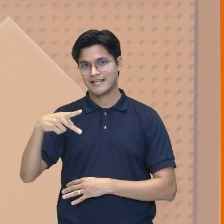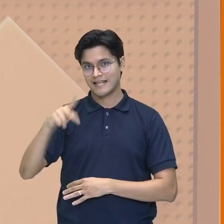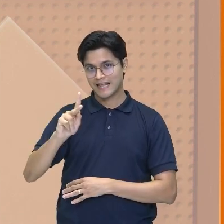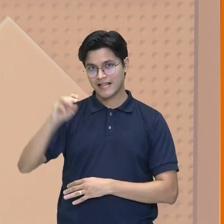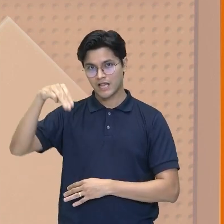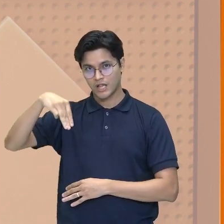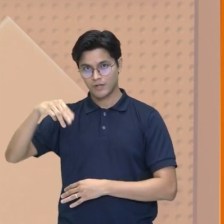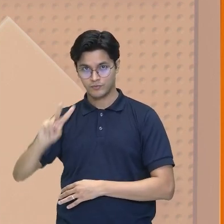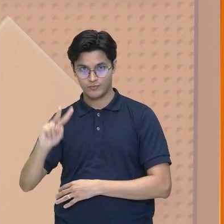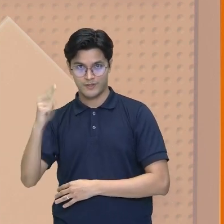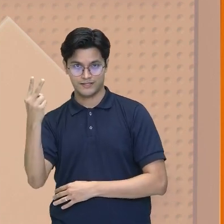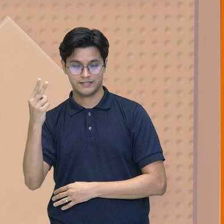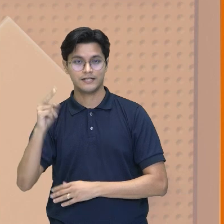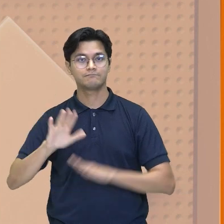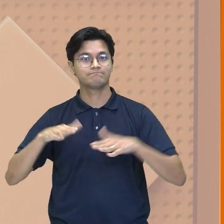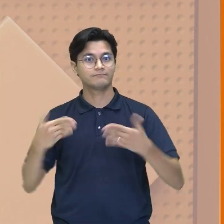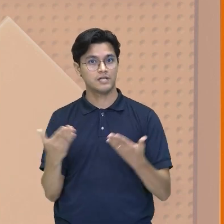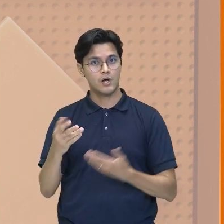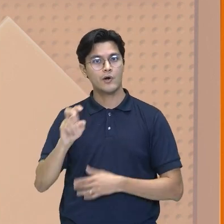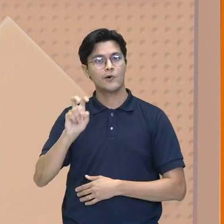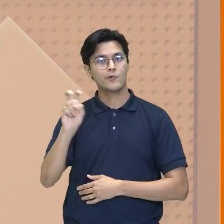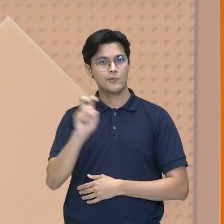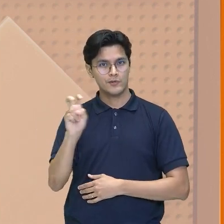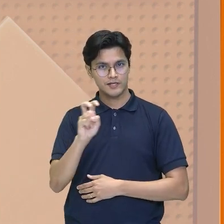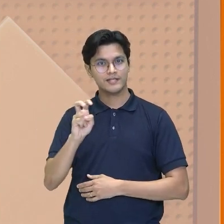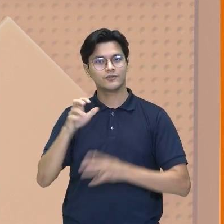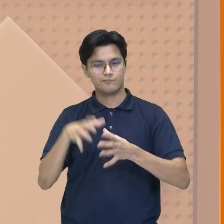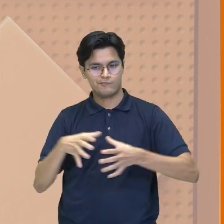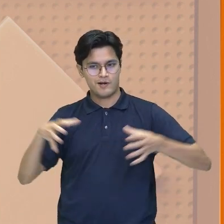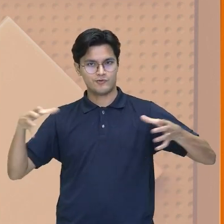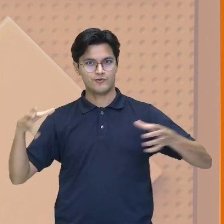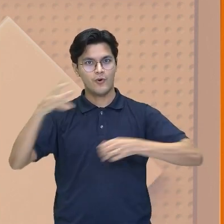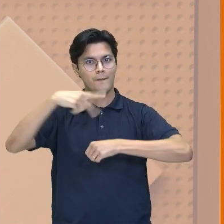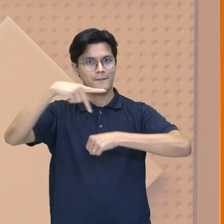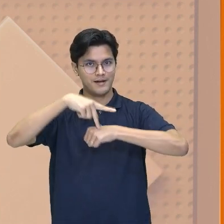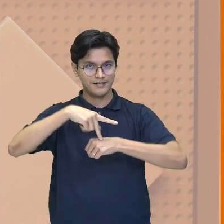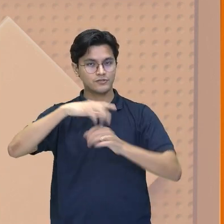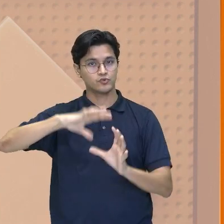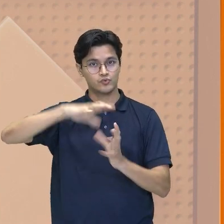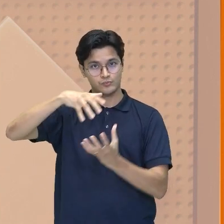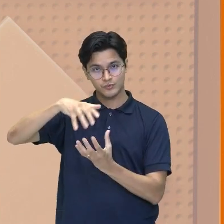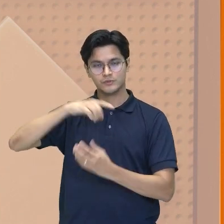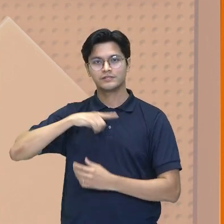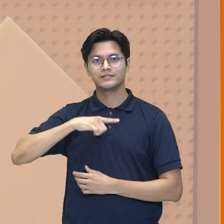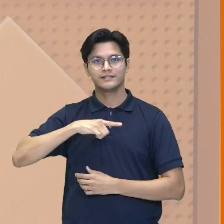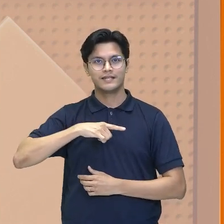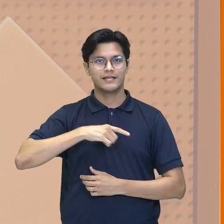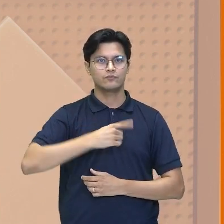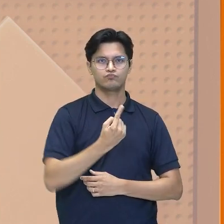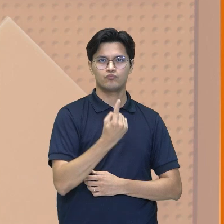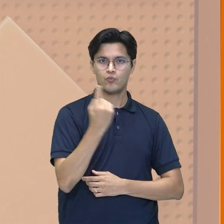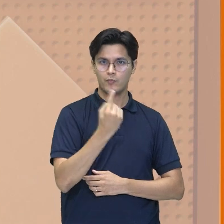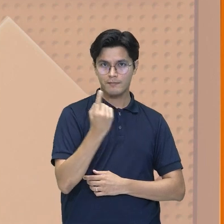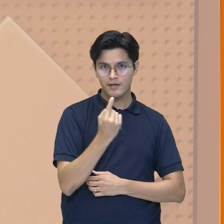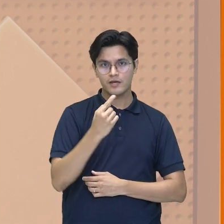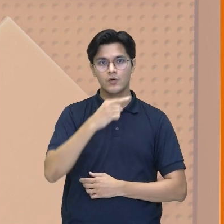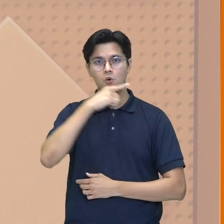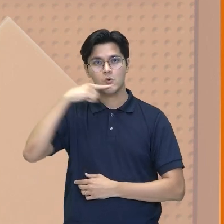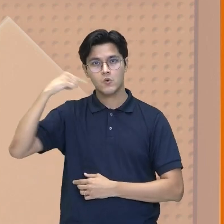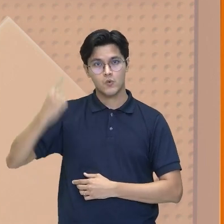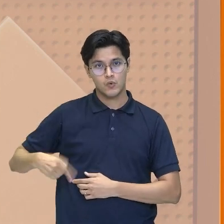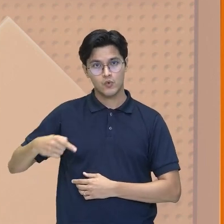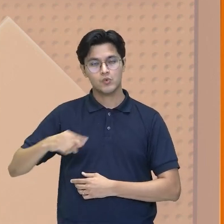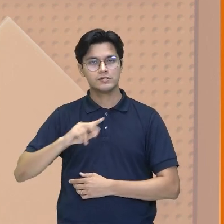maior país do mundo, onde a gente vai ter aí a Rússia como o maior país, depois o Canadá, em seguida